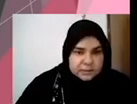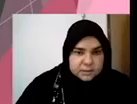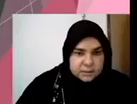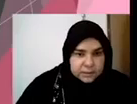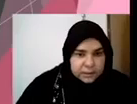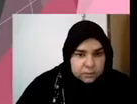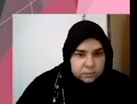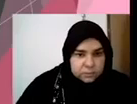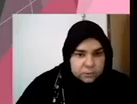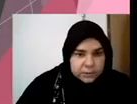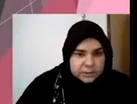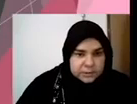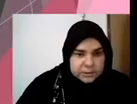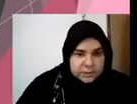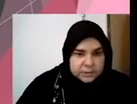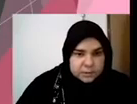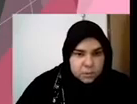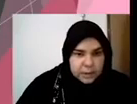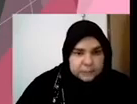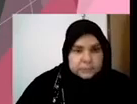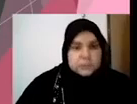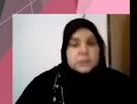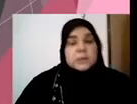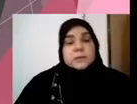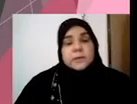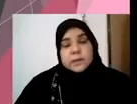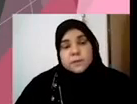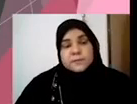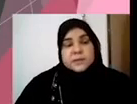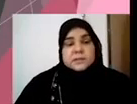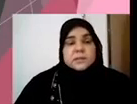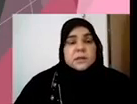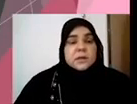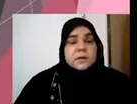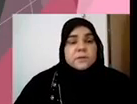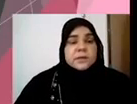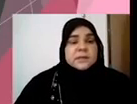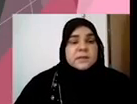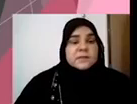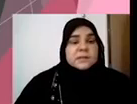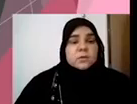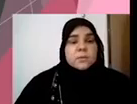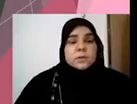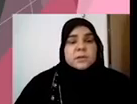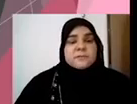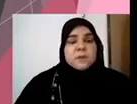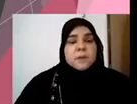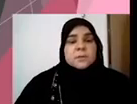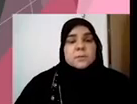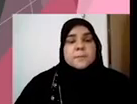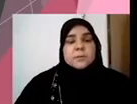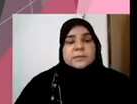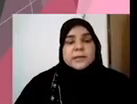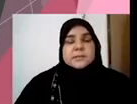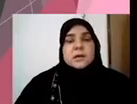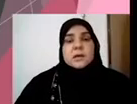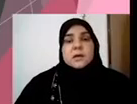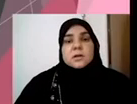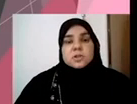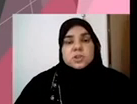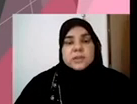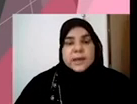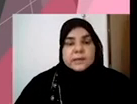0,000026, né? 1, 2, 3, 4. Então, o que que eu fiz? Eu vou escrever esse número na forma de uma